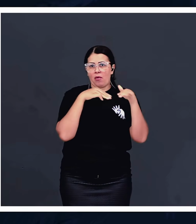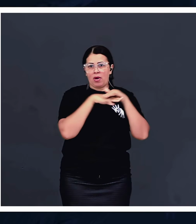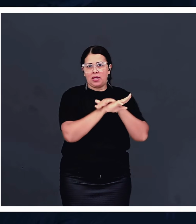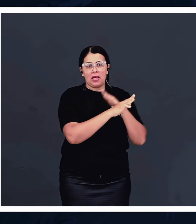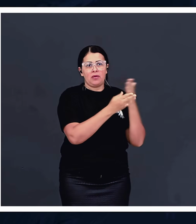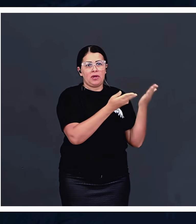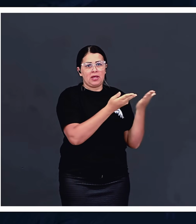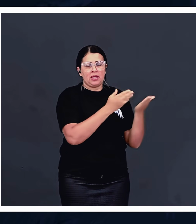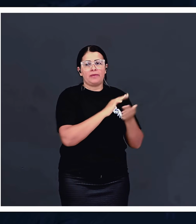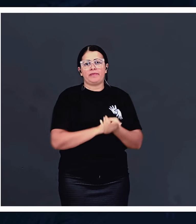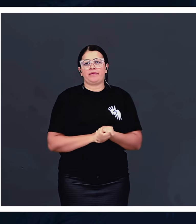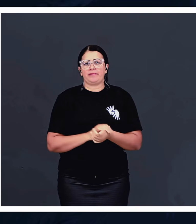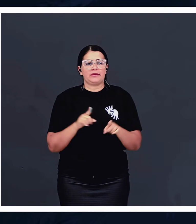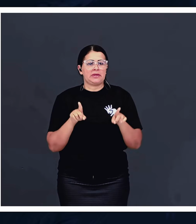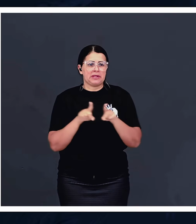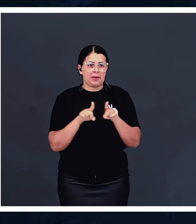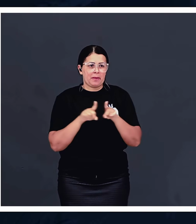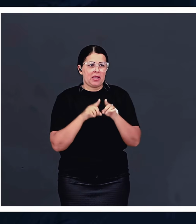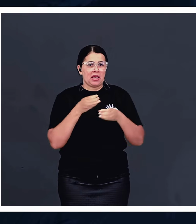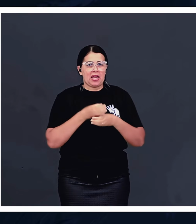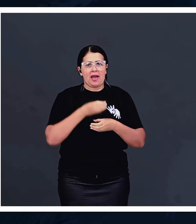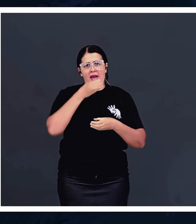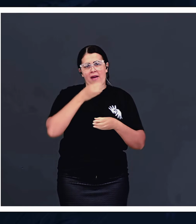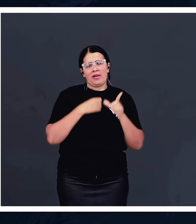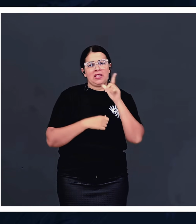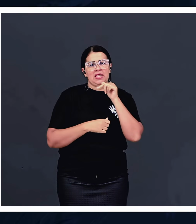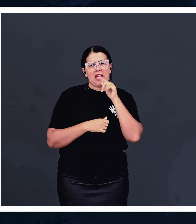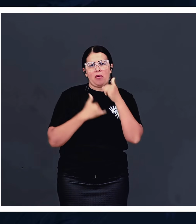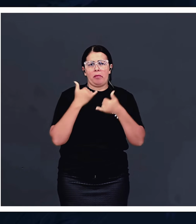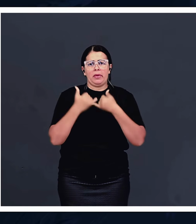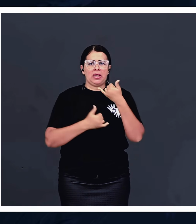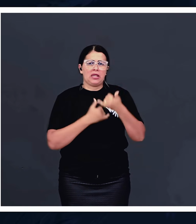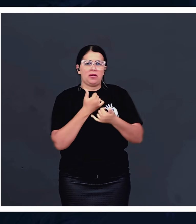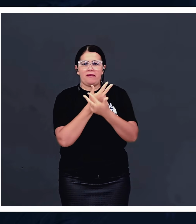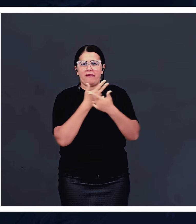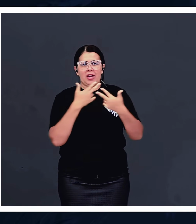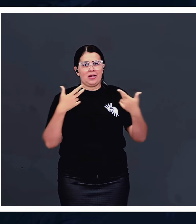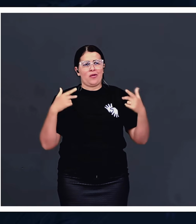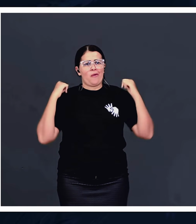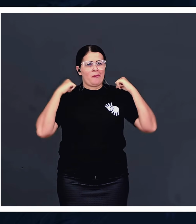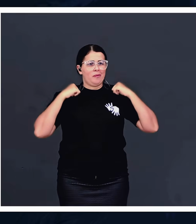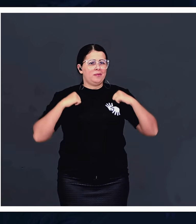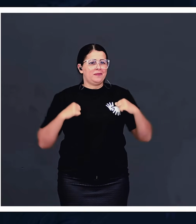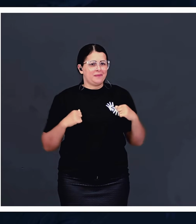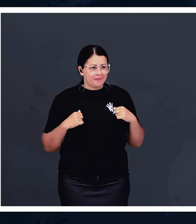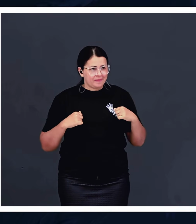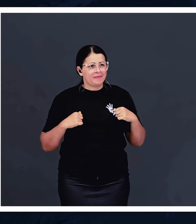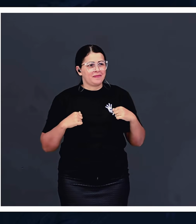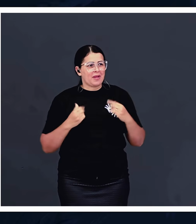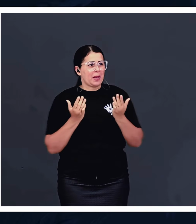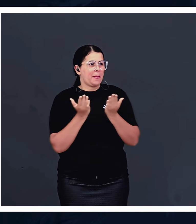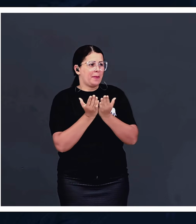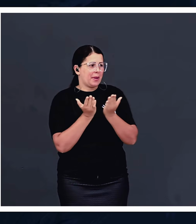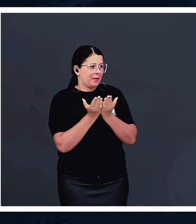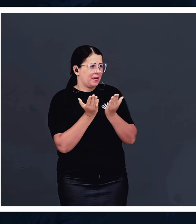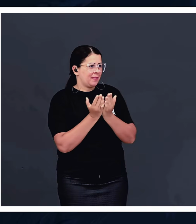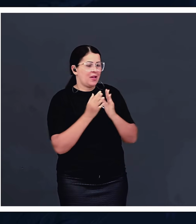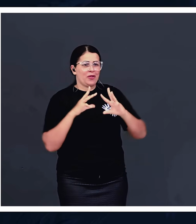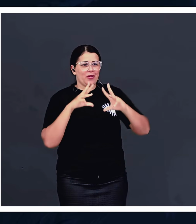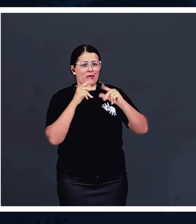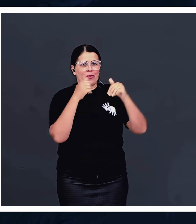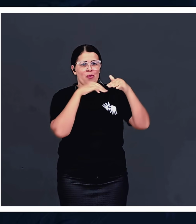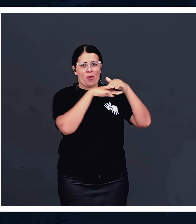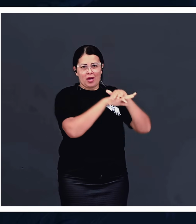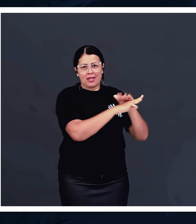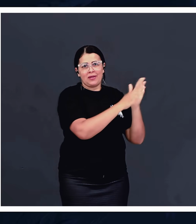Perdidos. Garrafinhas, materiais de crianças, brinquedo, mochila, Bíblias, tudo no